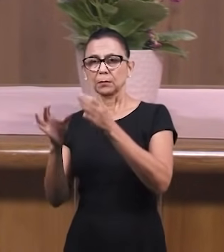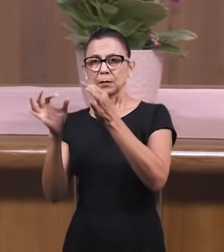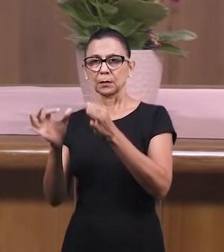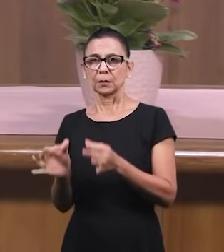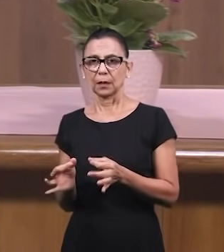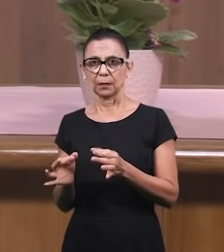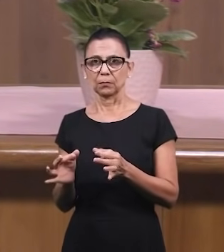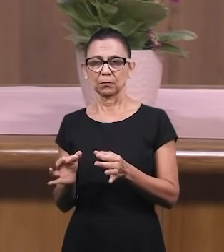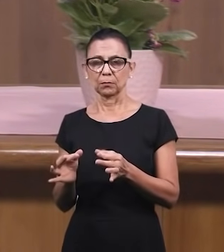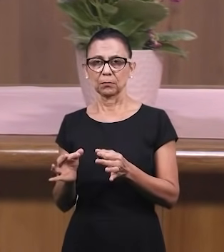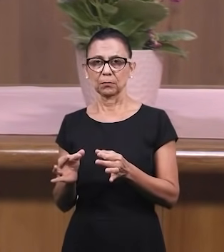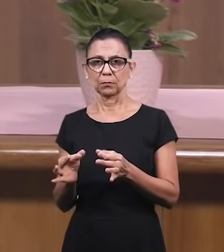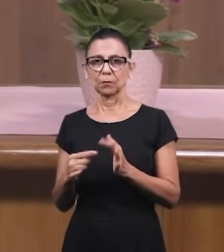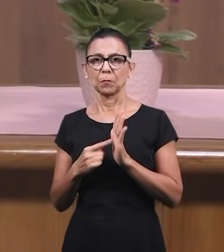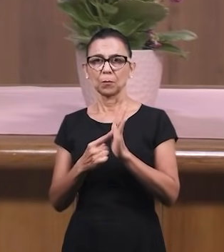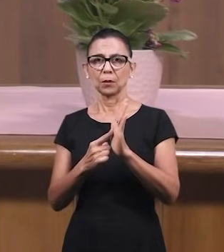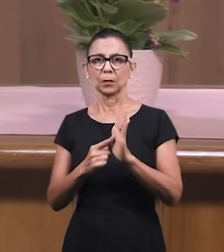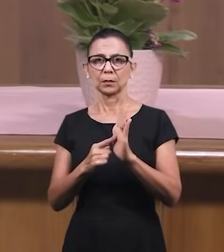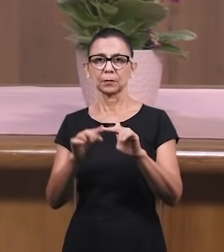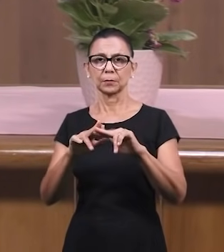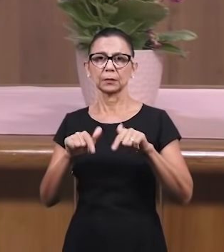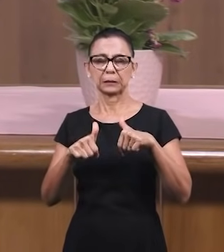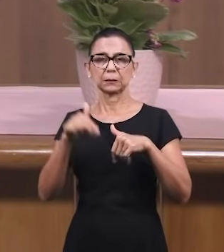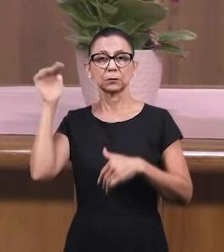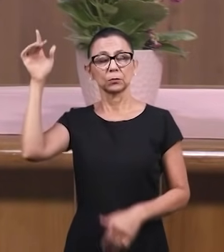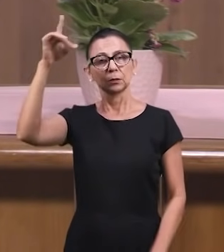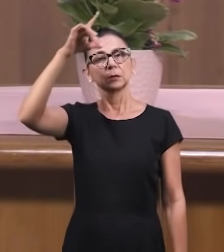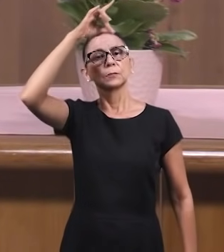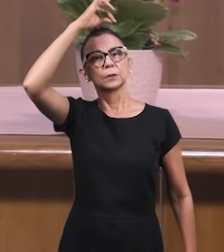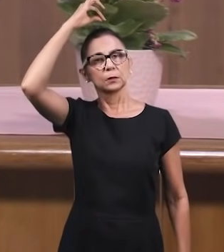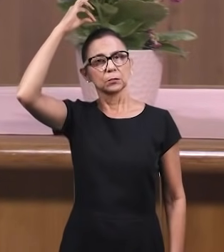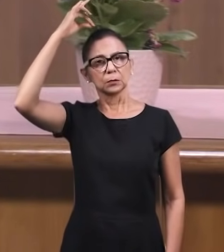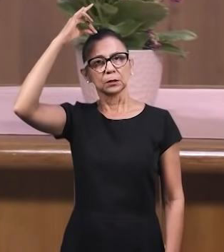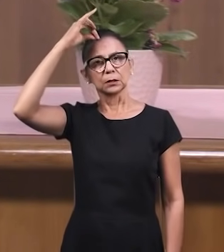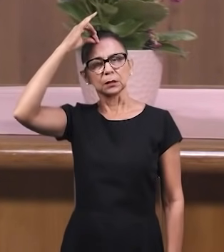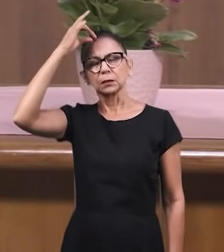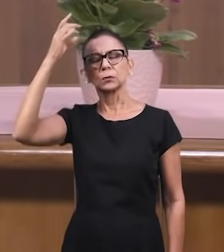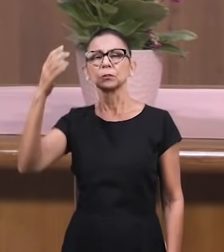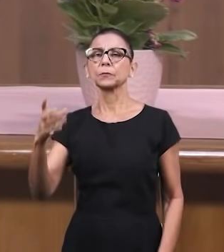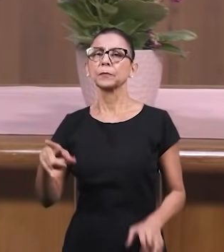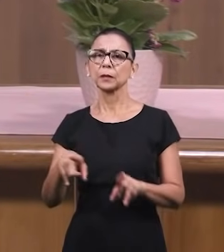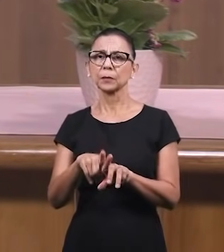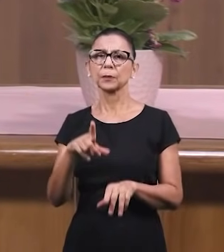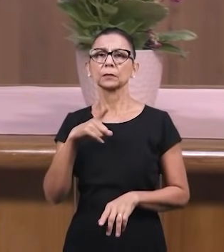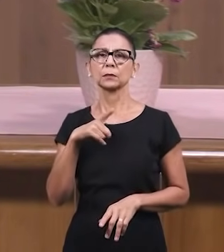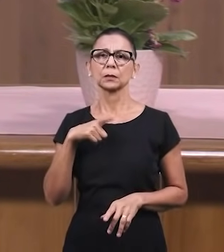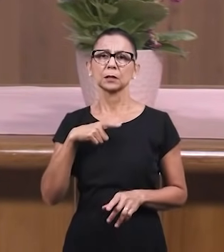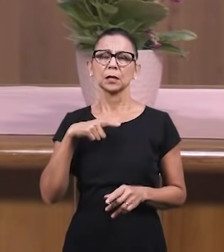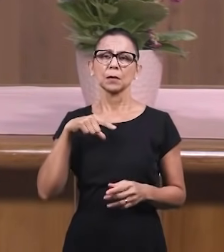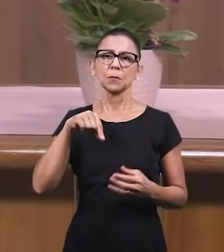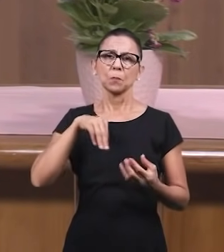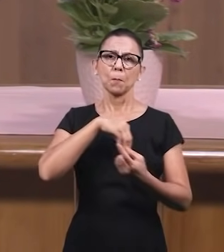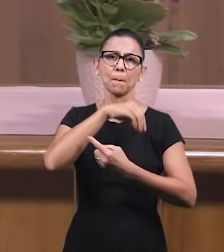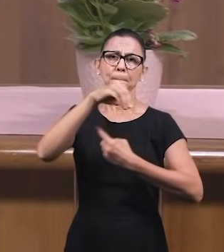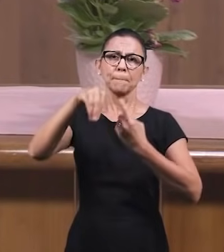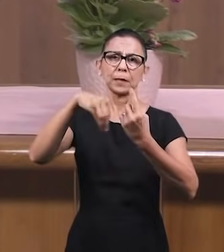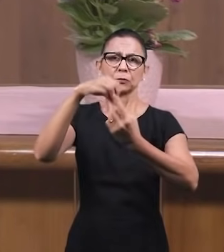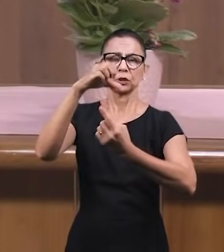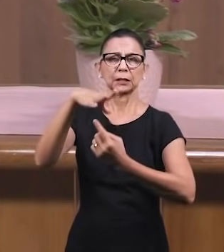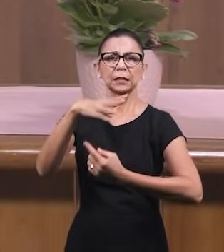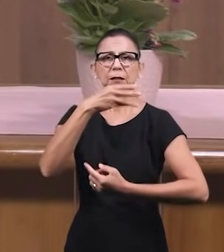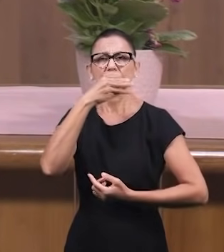do Senhor, os recursos da graça quando vamos ao jejum, à madrugada, à oração,